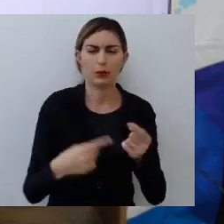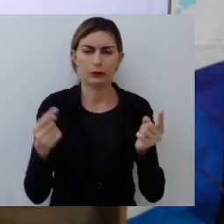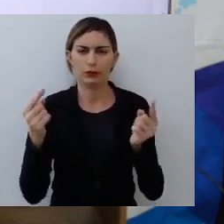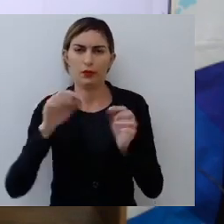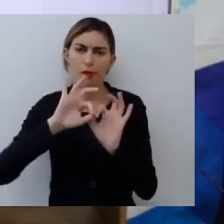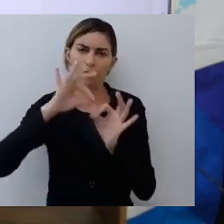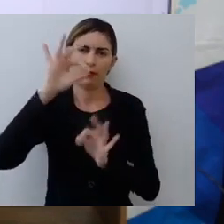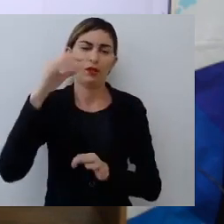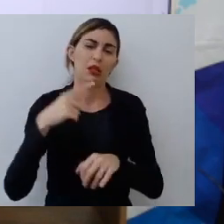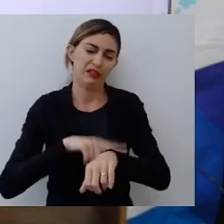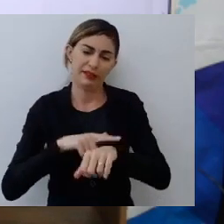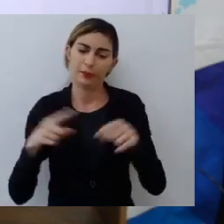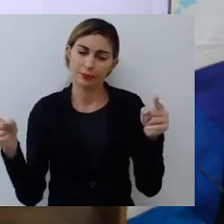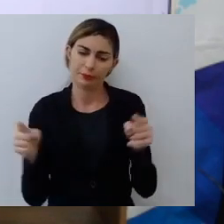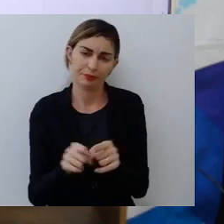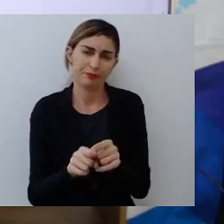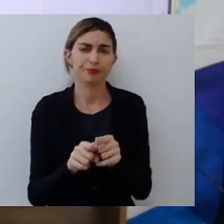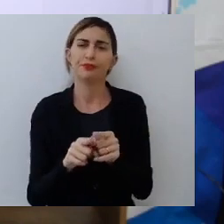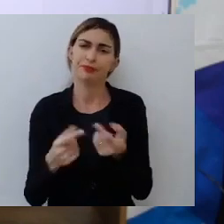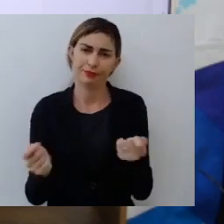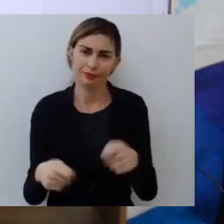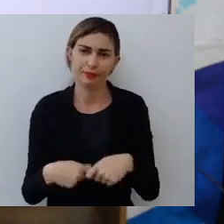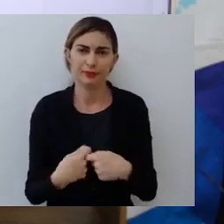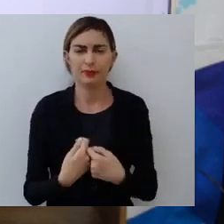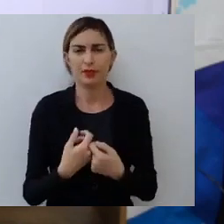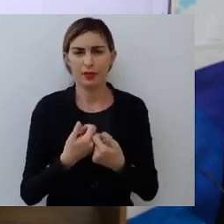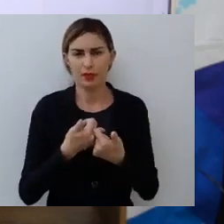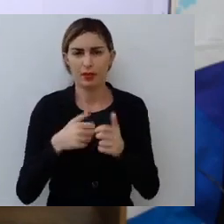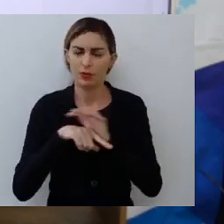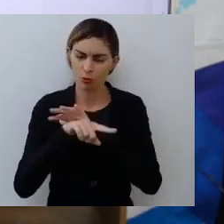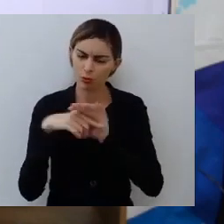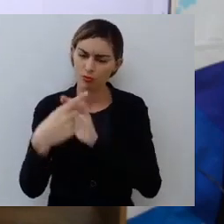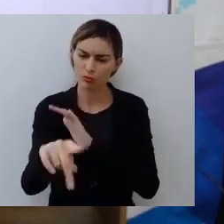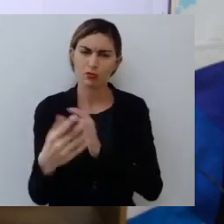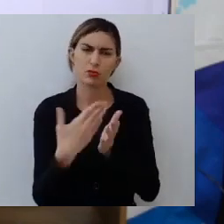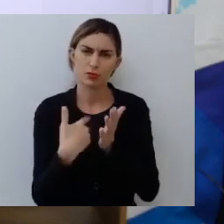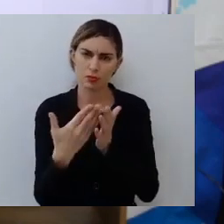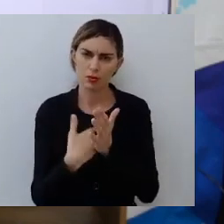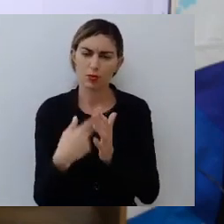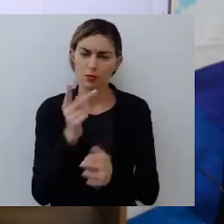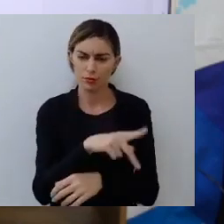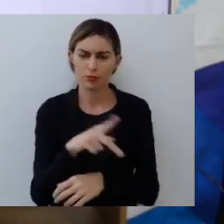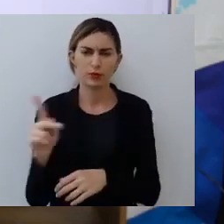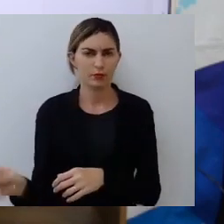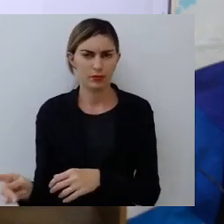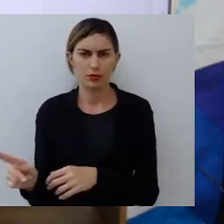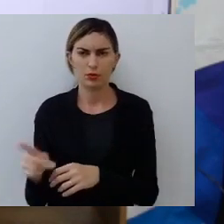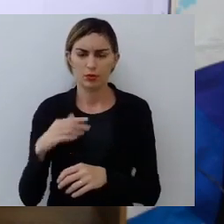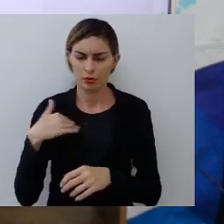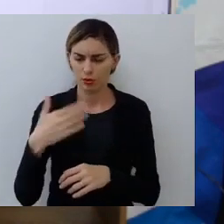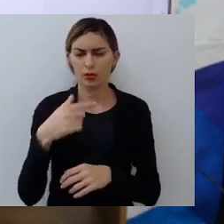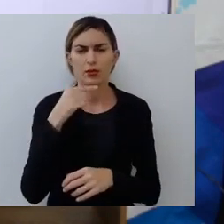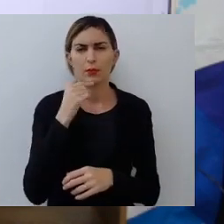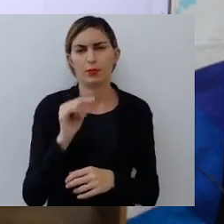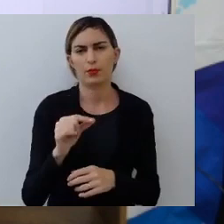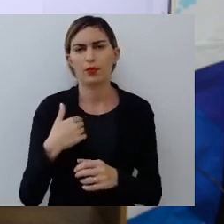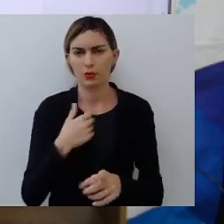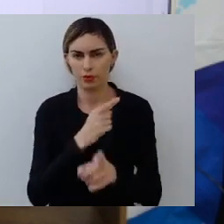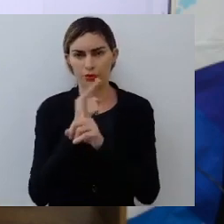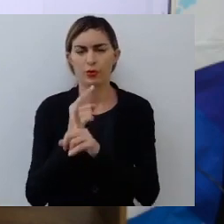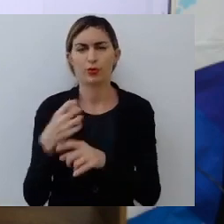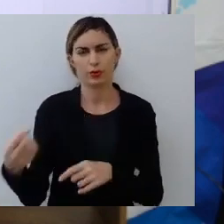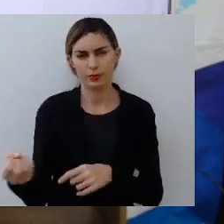mas é o que o tempo e o momento nos permite. Consulta teu livro, consulta teu professor e daqui a pouco a gente se